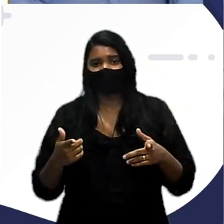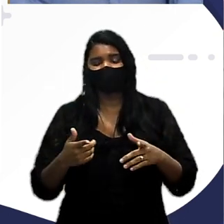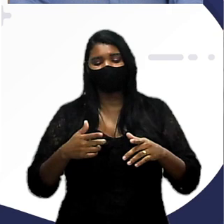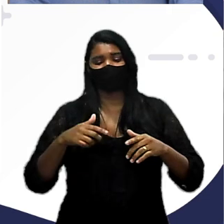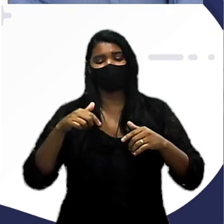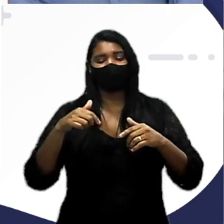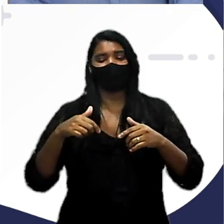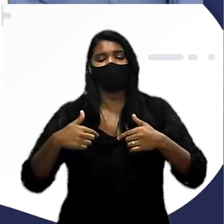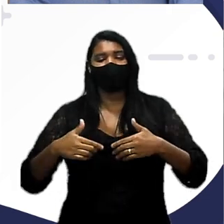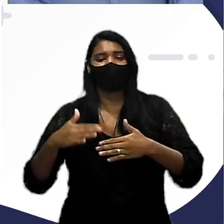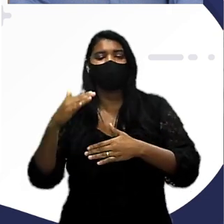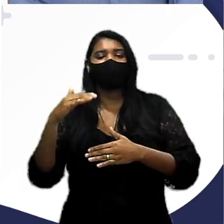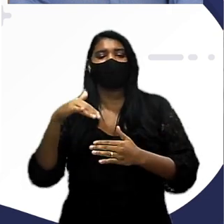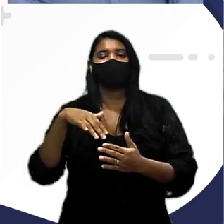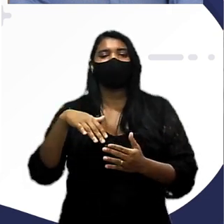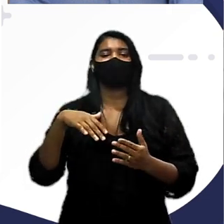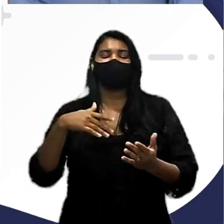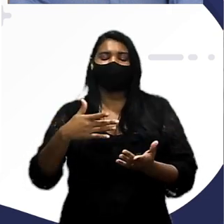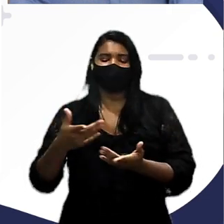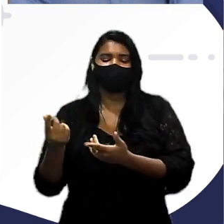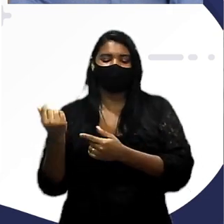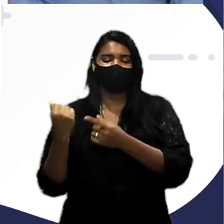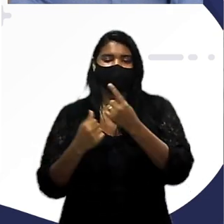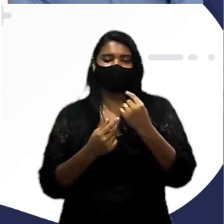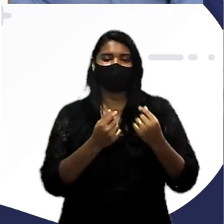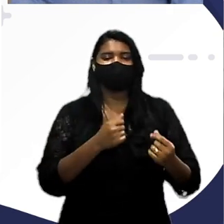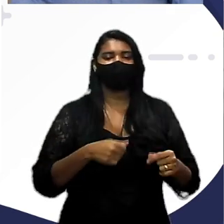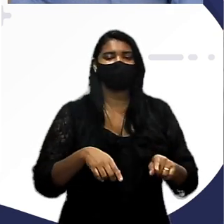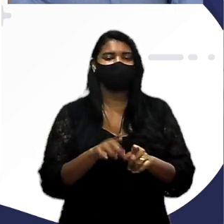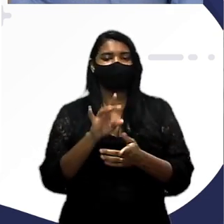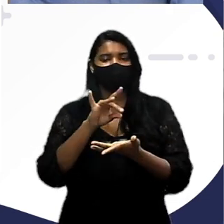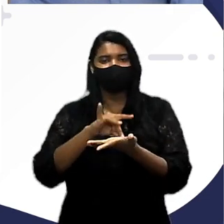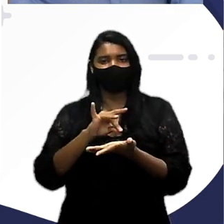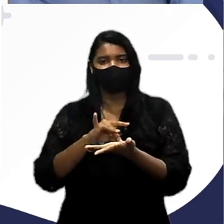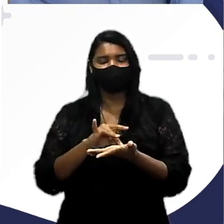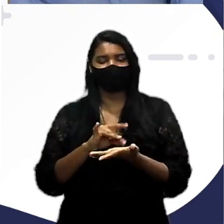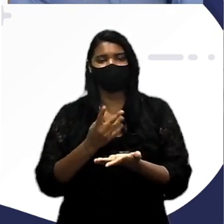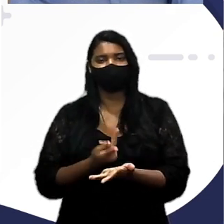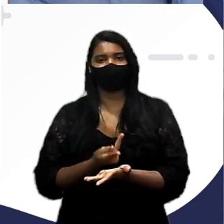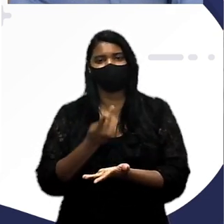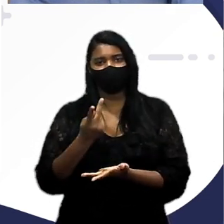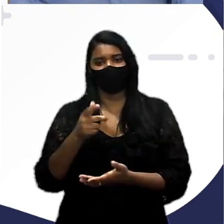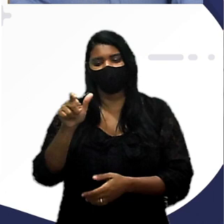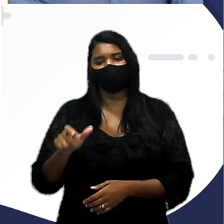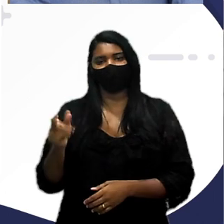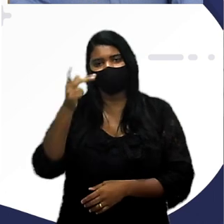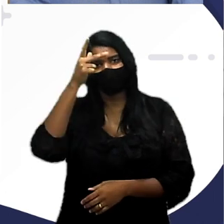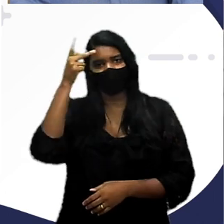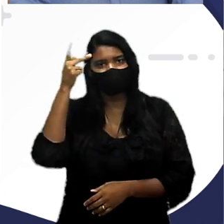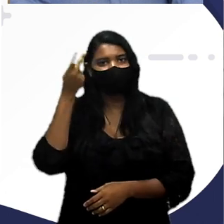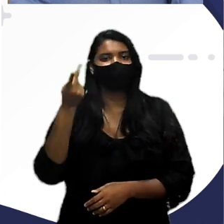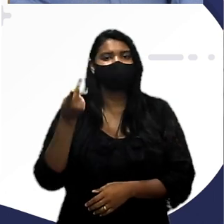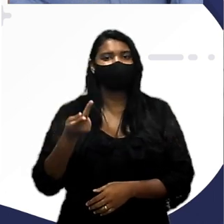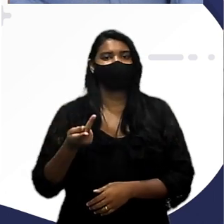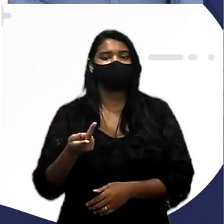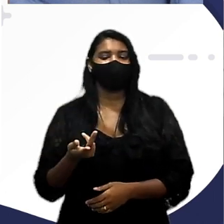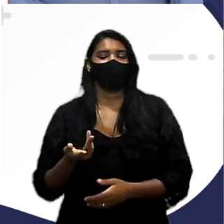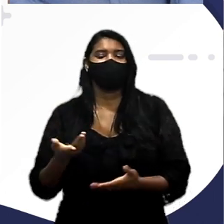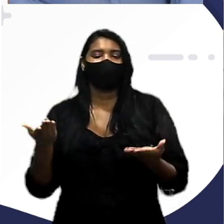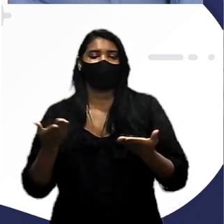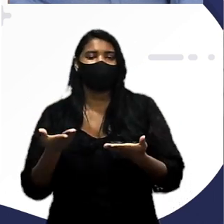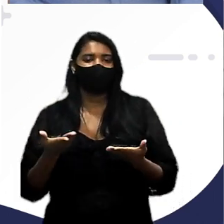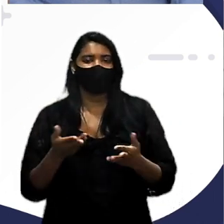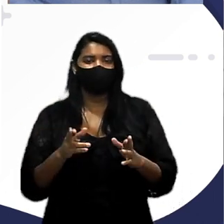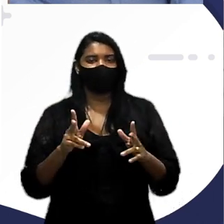a globalização através do capital financeiro, ela é uma realidade, né? Muitas pessoas têm investimentos